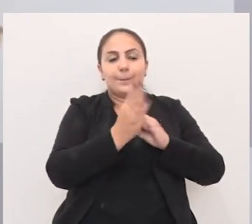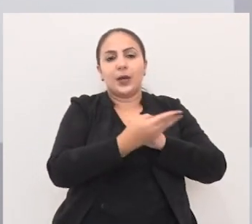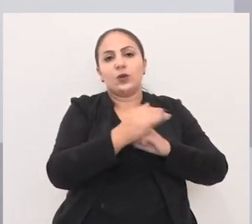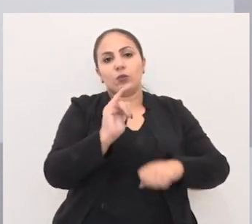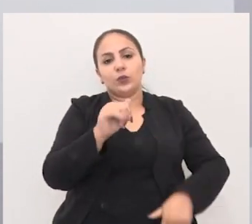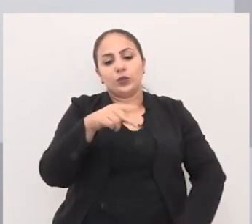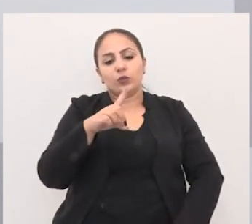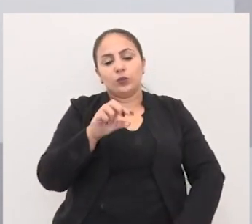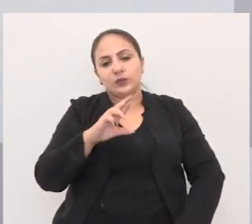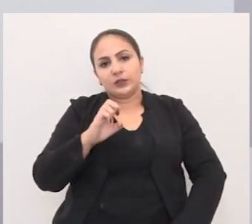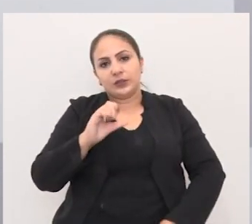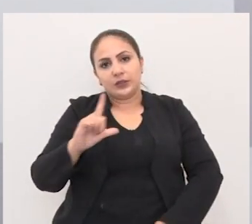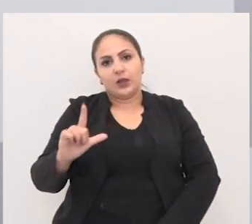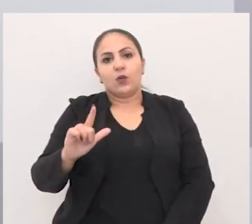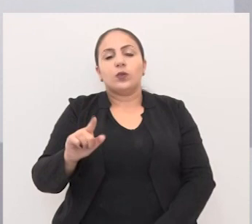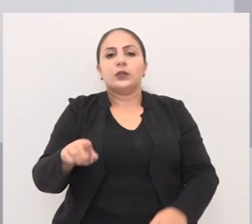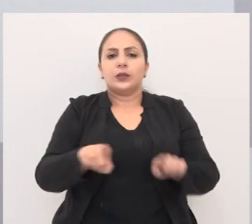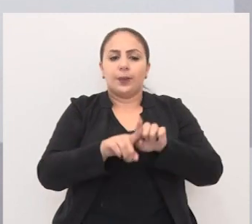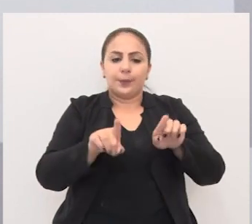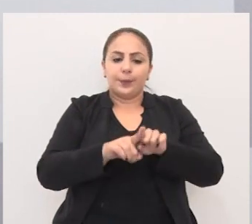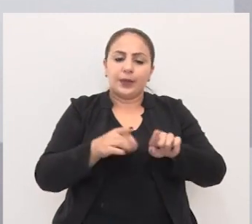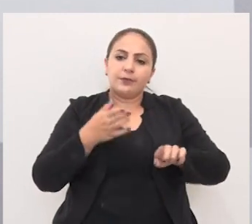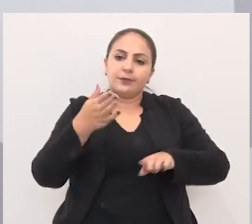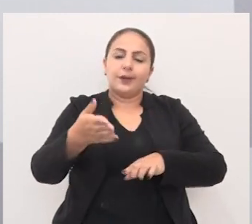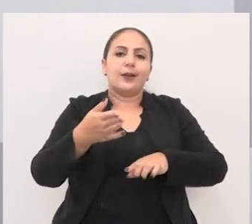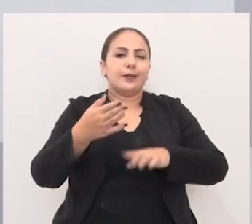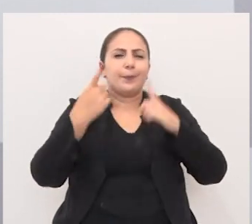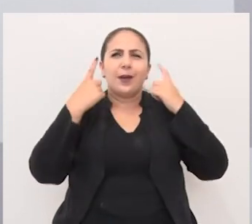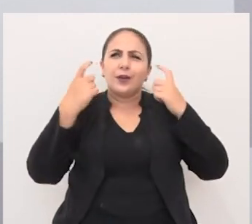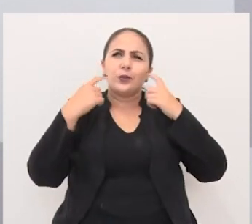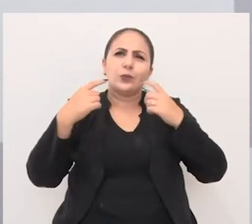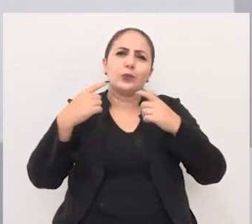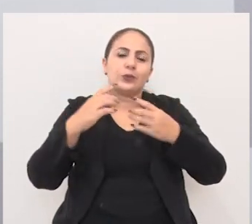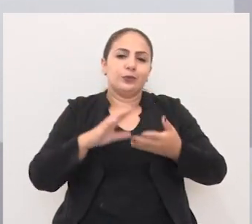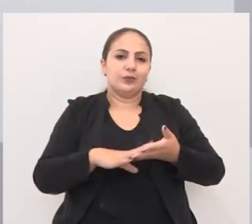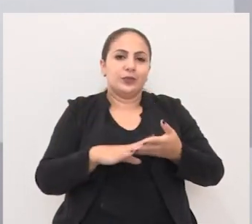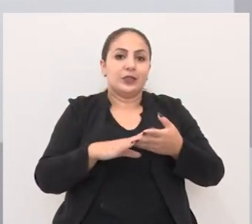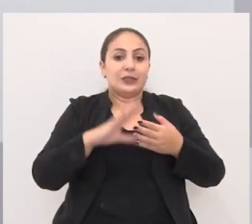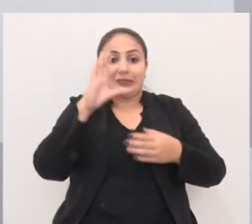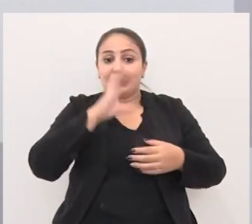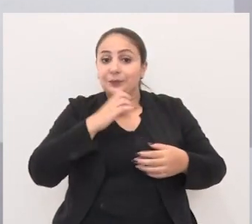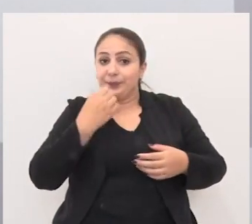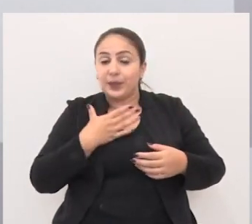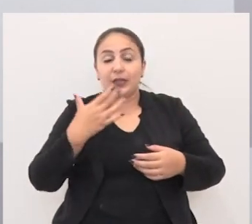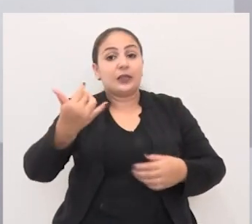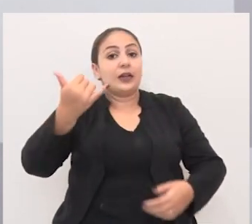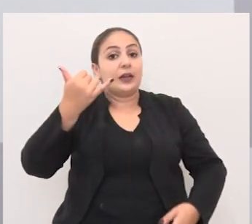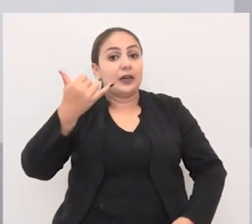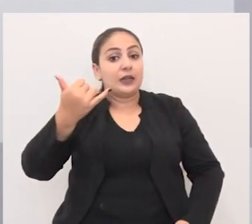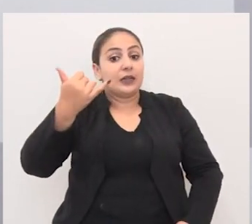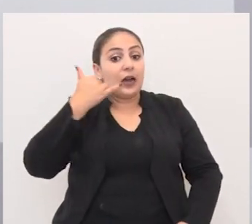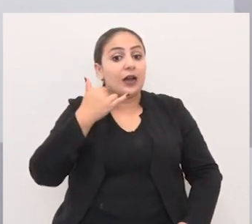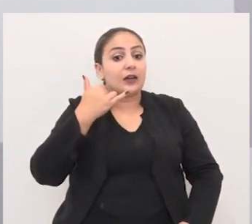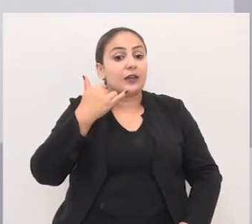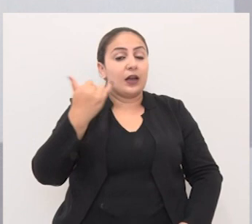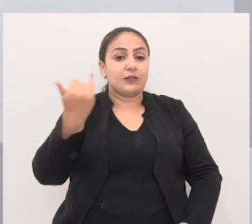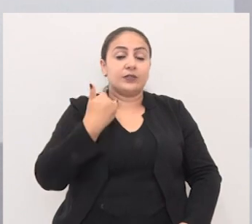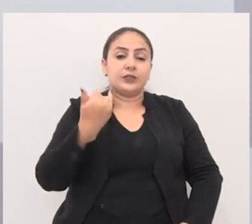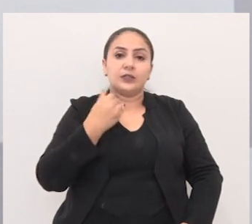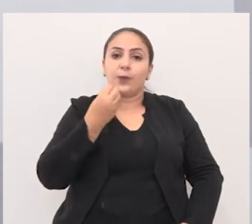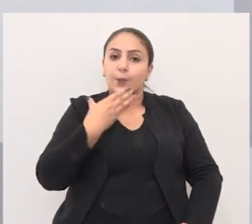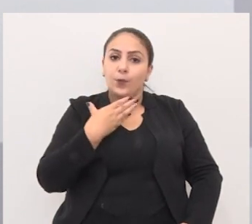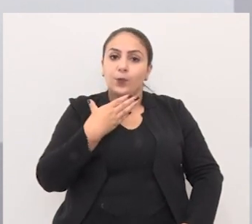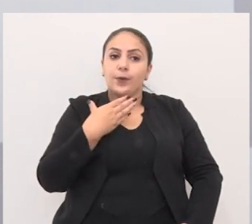os bairros para fazer a perturbação. E muitos cidadãos de bem acabam nos repassando essa questão, então